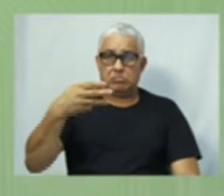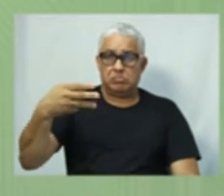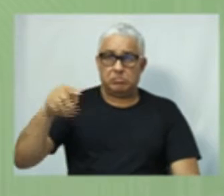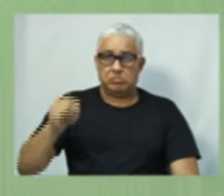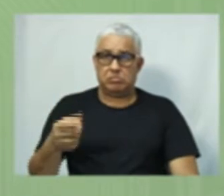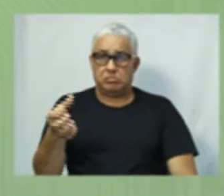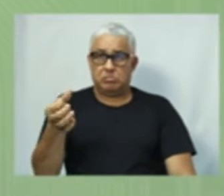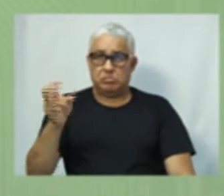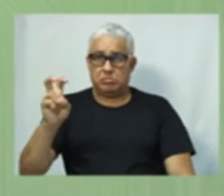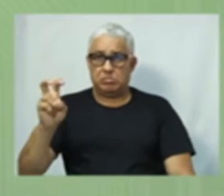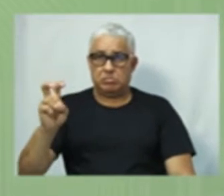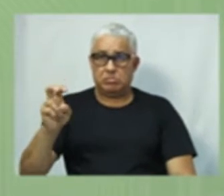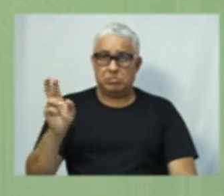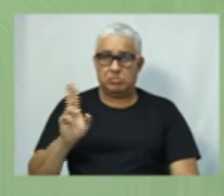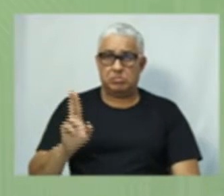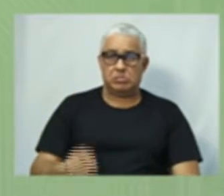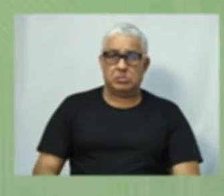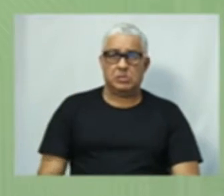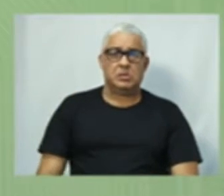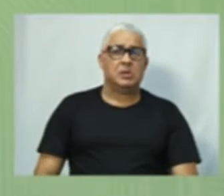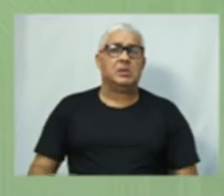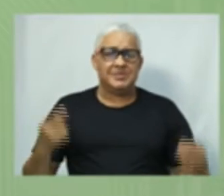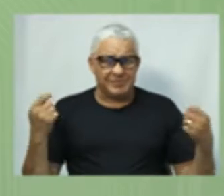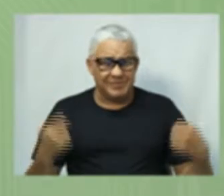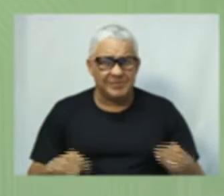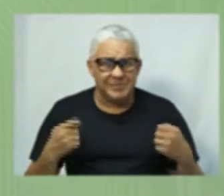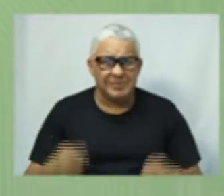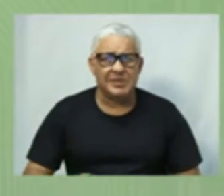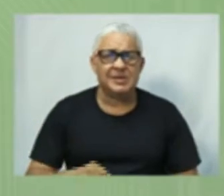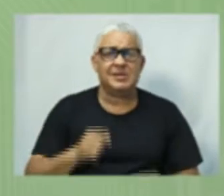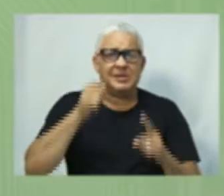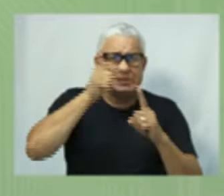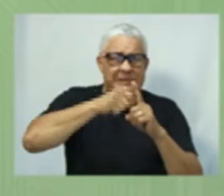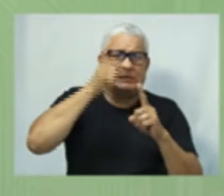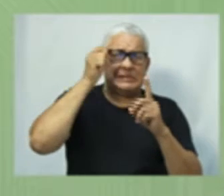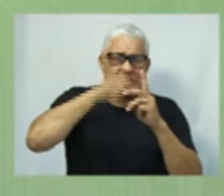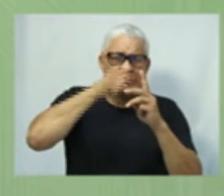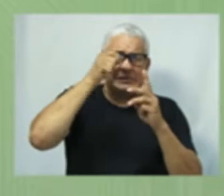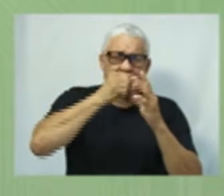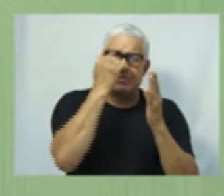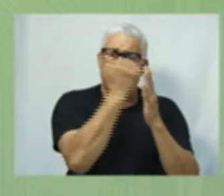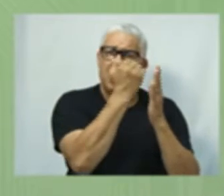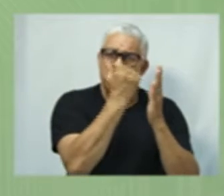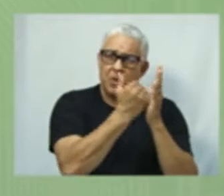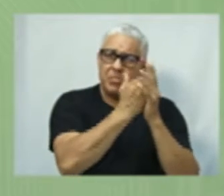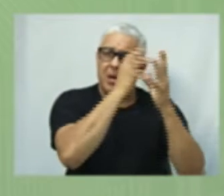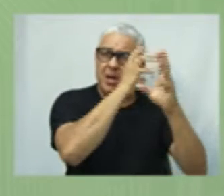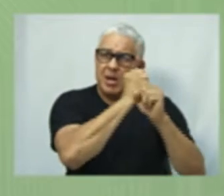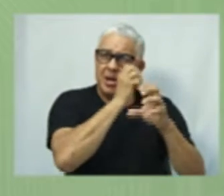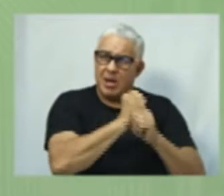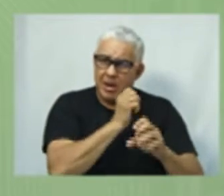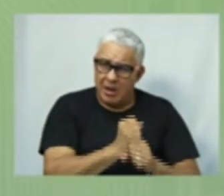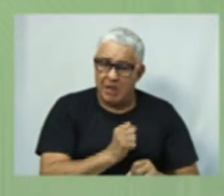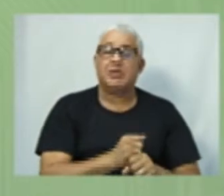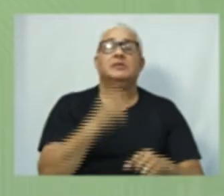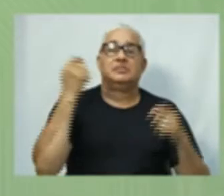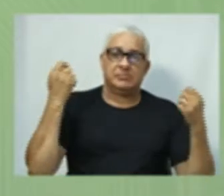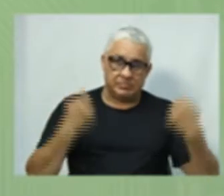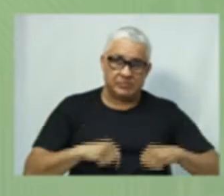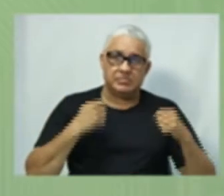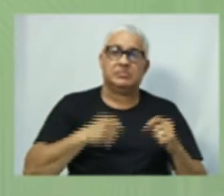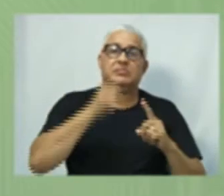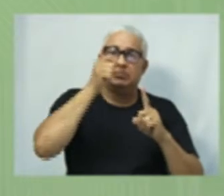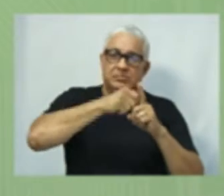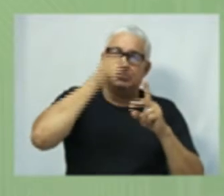533,65. Professor, eu tenho que fazer isso todo mês? Exatamente, tem que fazer isso todo mês.